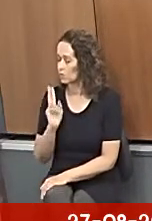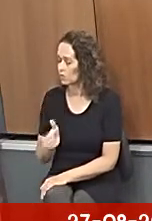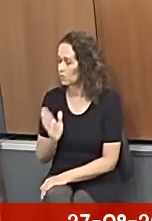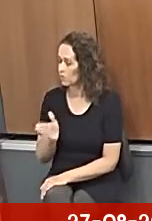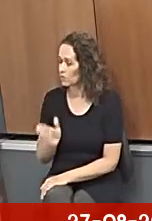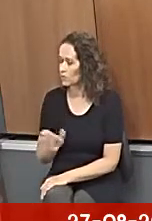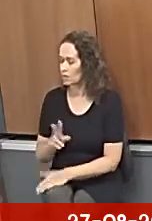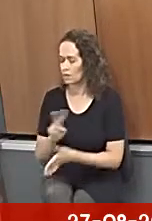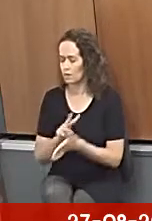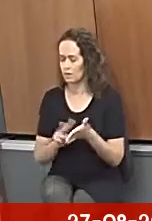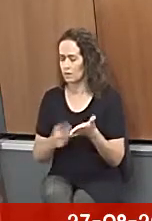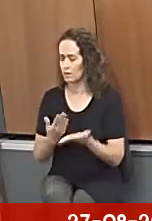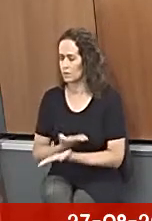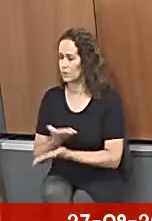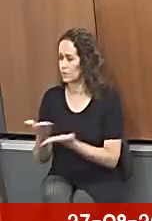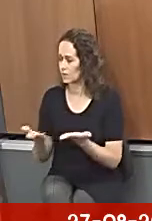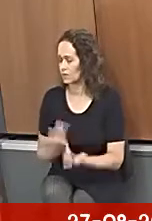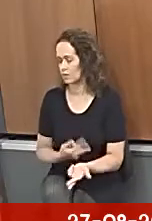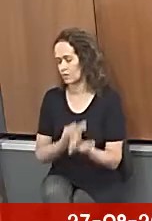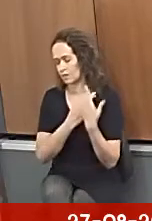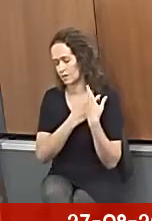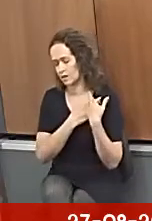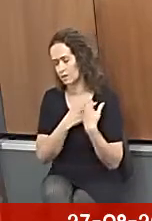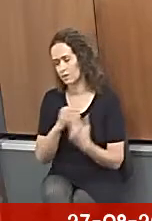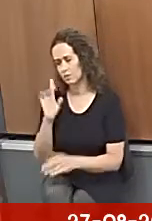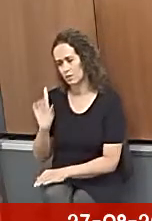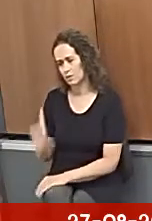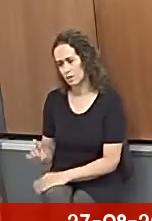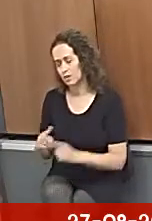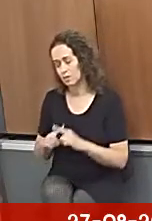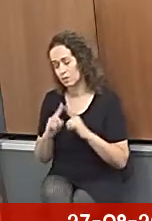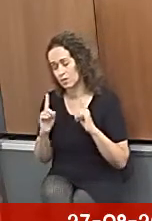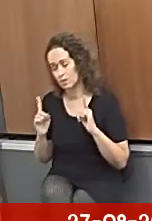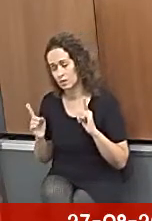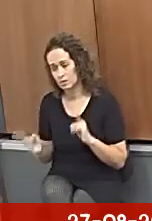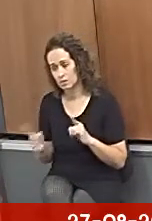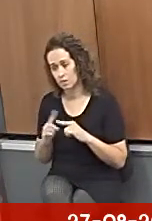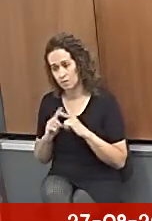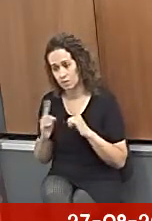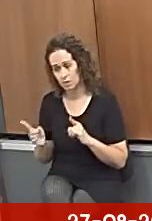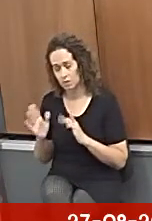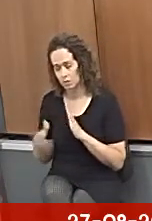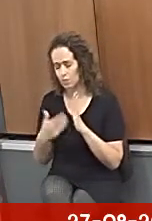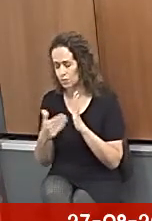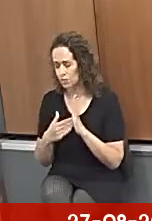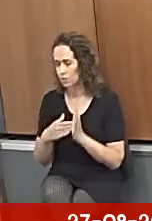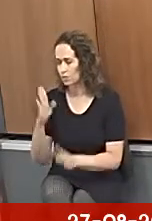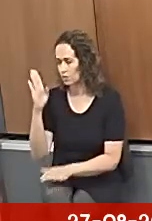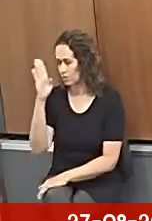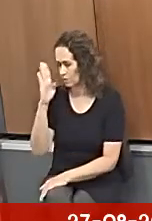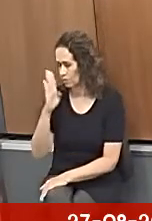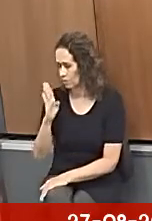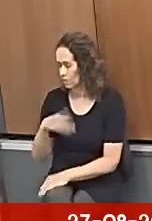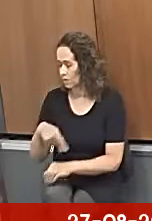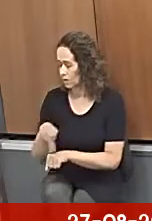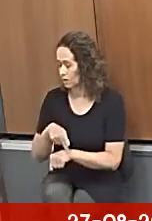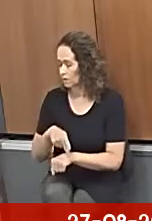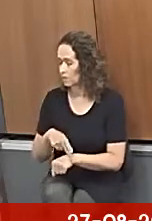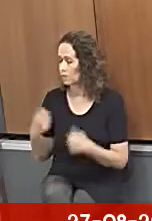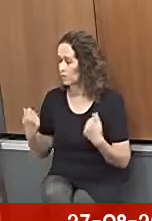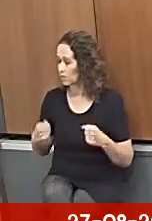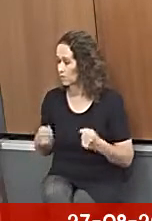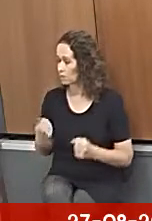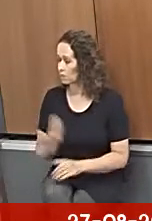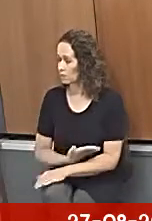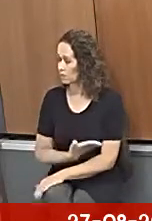responsável por esses direitos mas como tudo como tudo nesse país precisa em que você se mobilizem